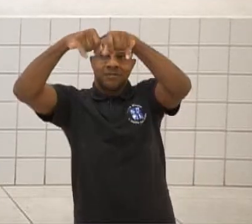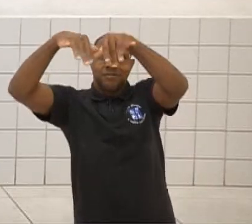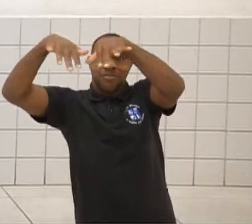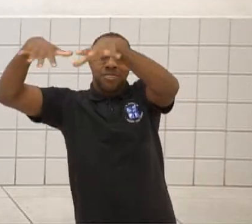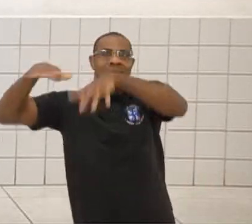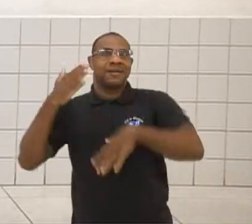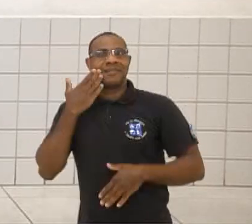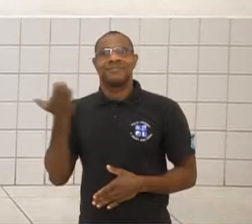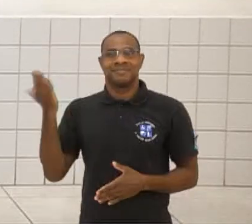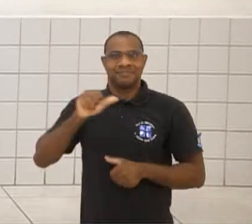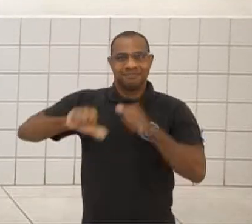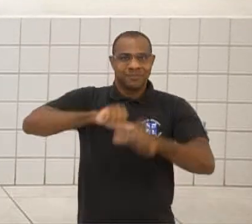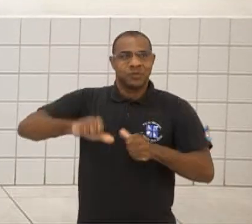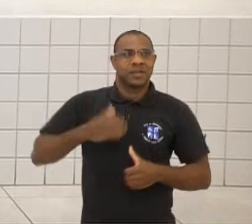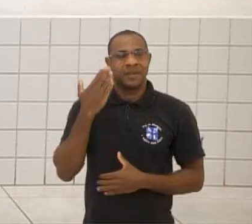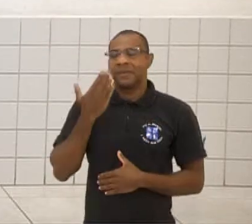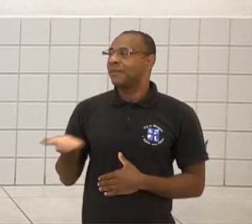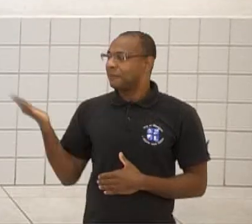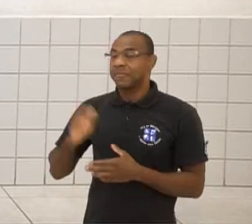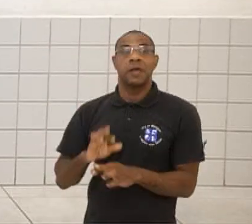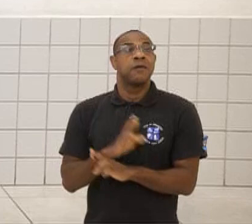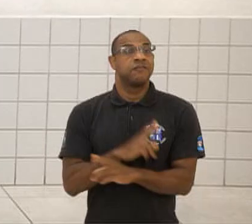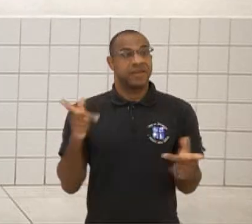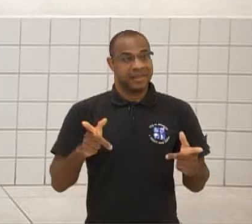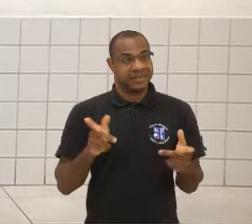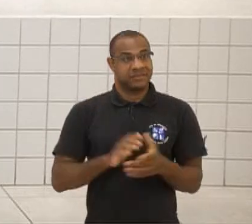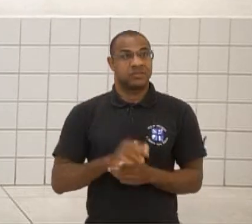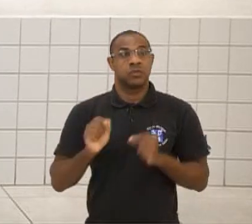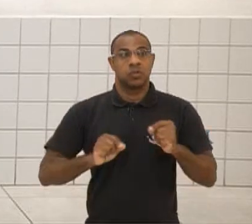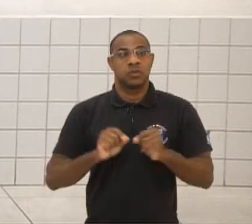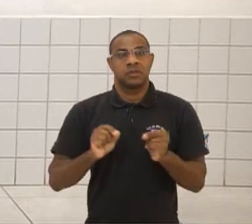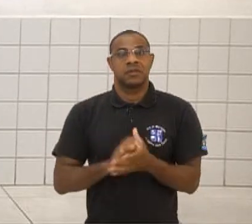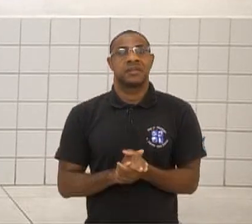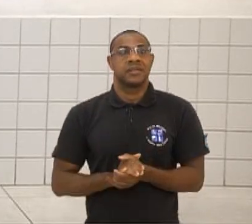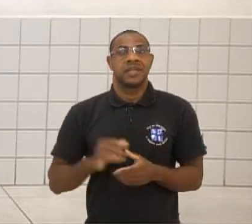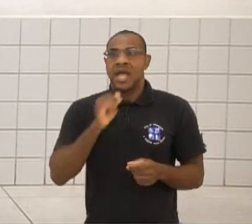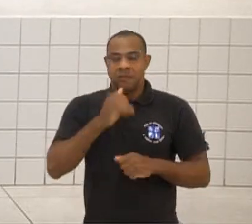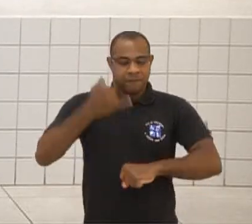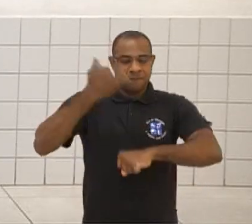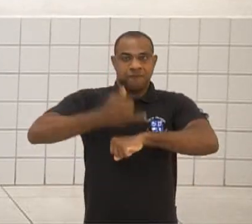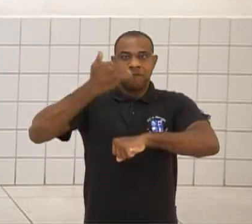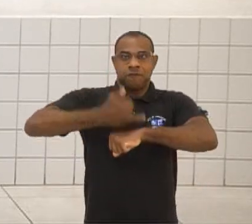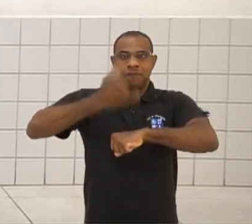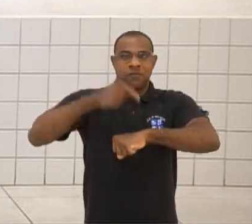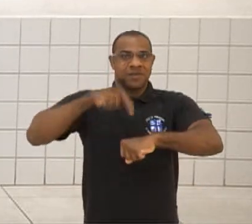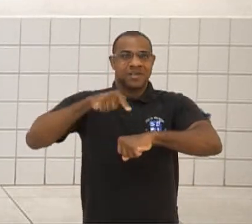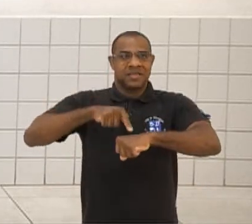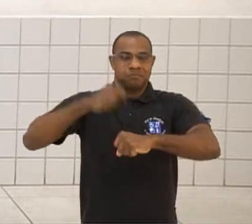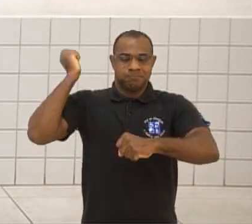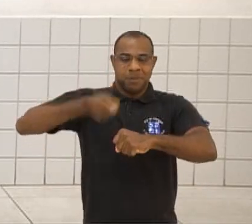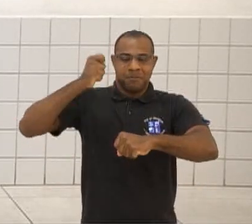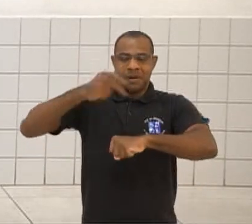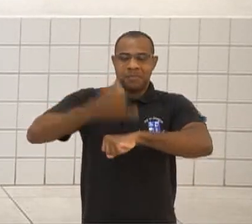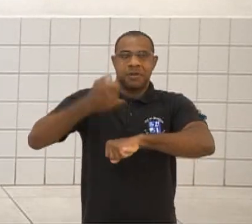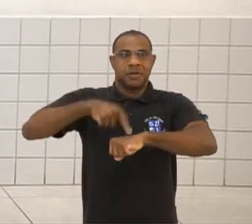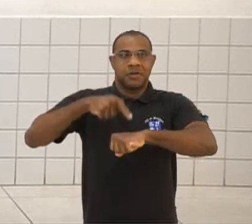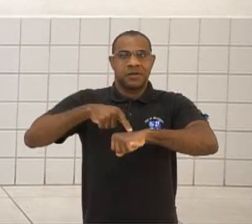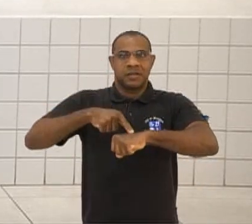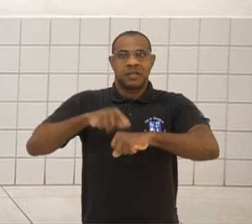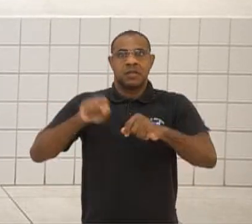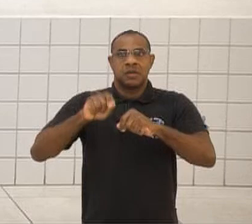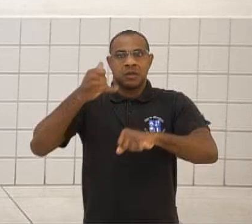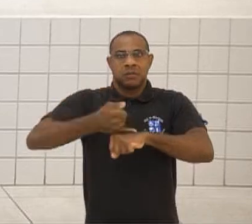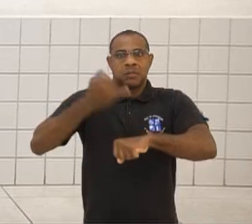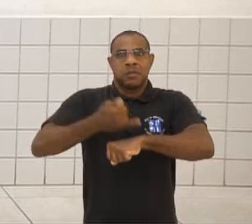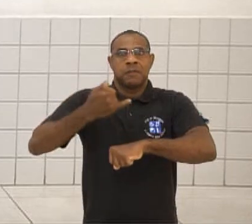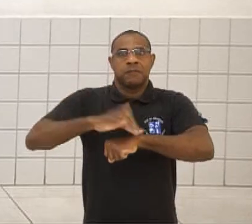dos metais quando eles fundem, Isso, né? é verdade. Diferente de quando a gente está fazendo, ó, fundindo metais. A fundição, por exemplo, da hematita, que vai dar origem ao